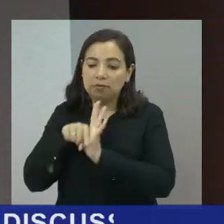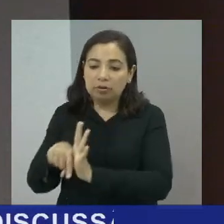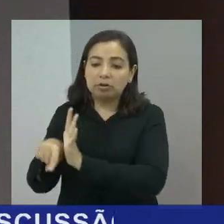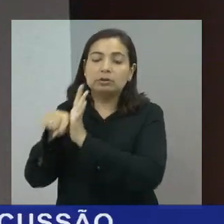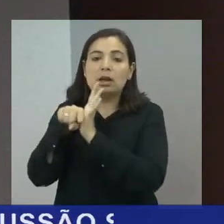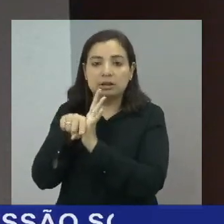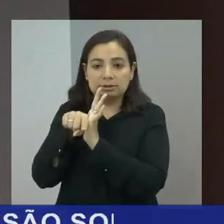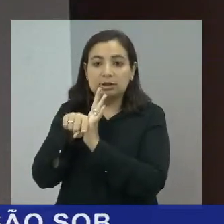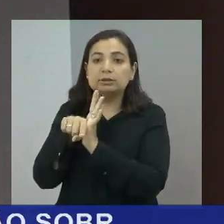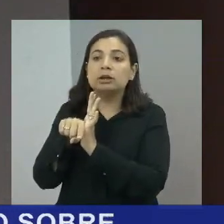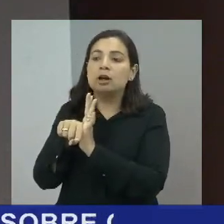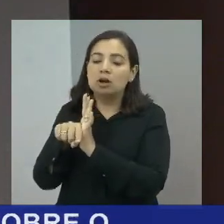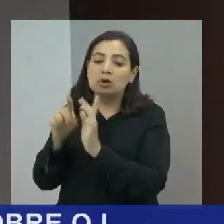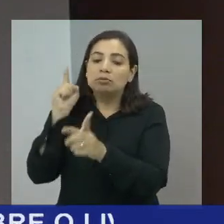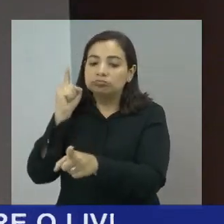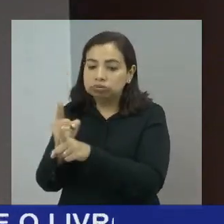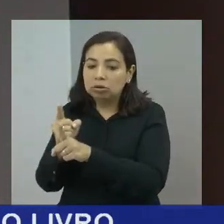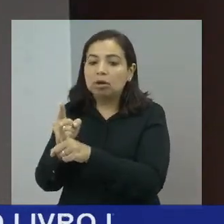fiscalização.